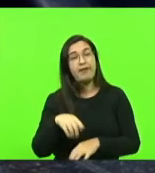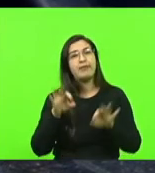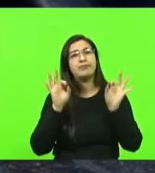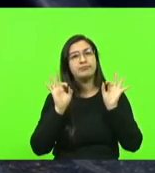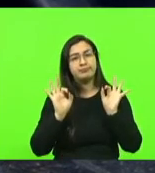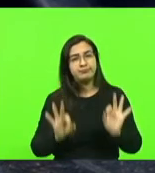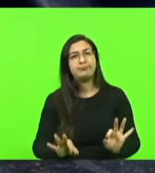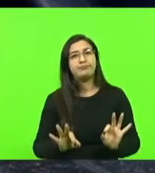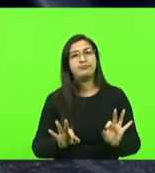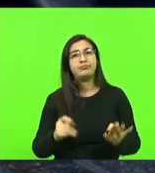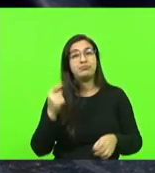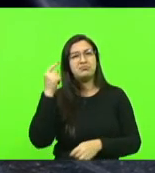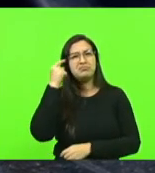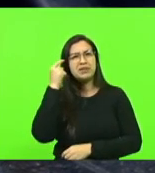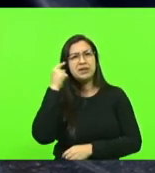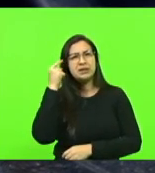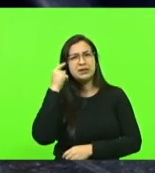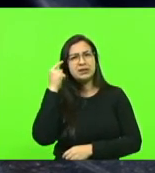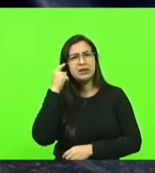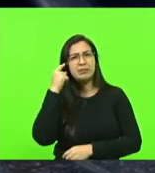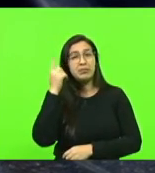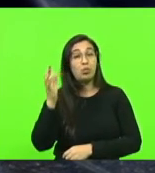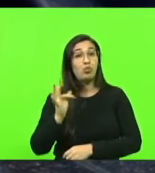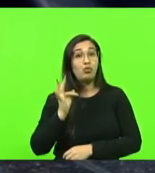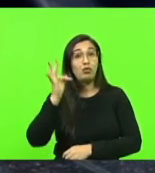Foi realmente um pensamento avançado,